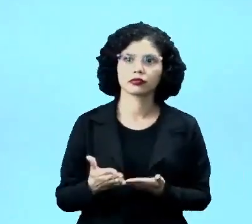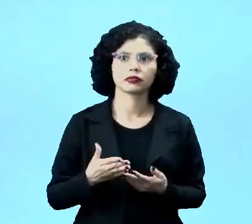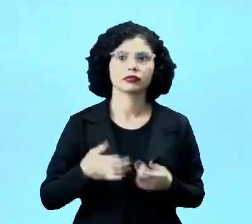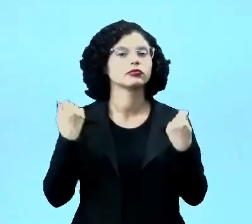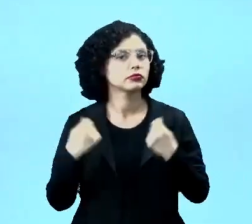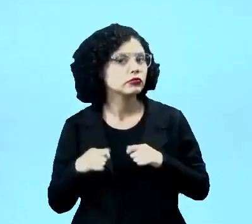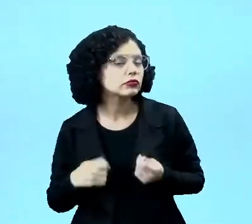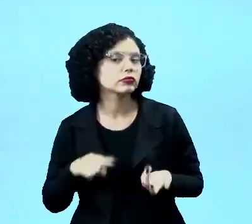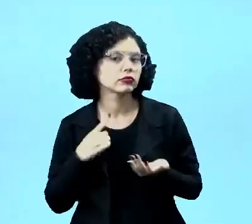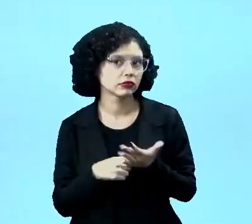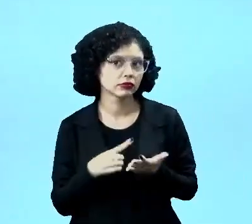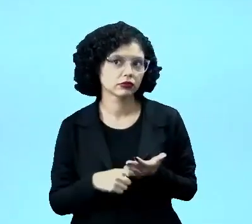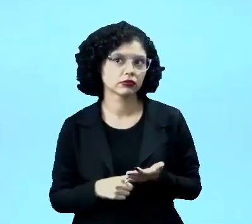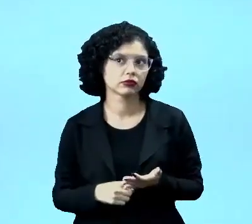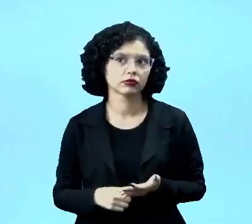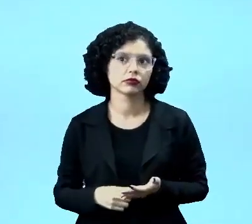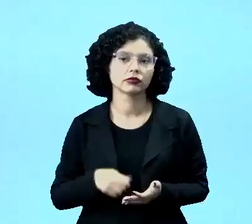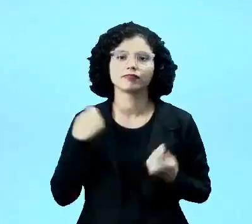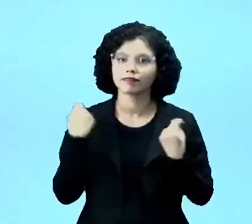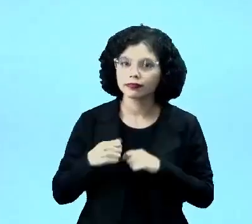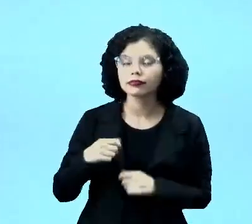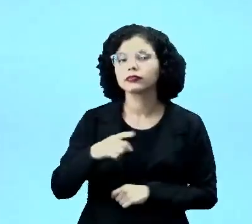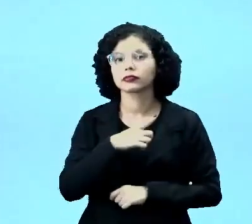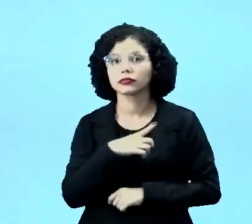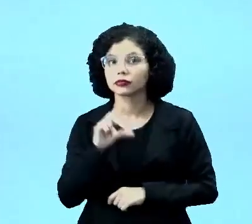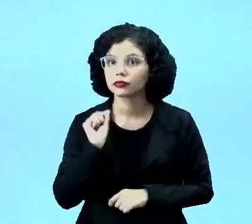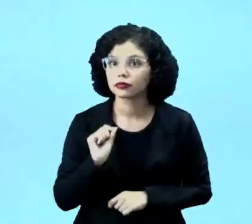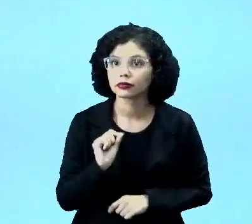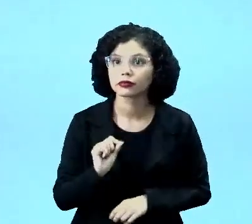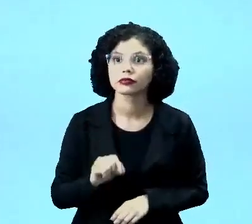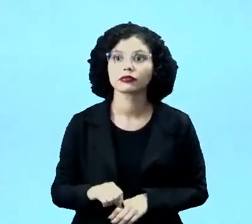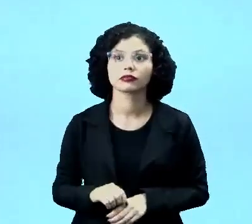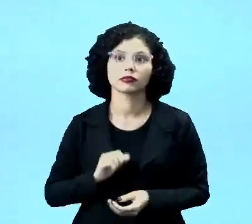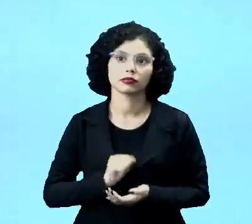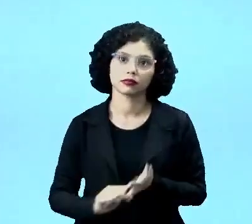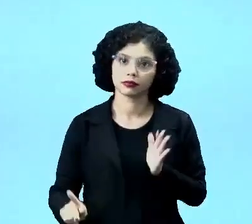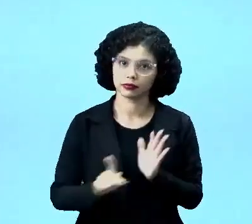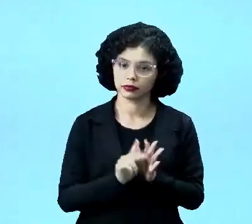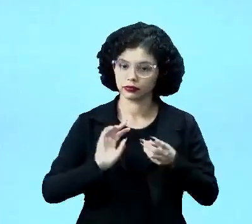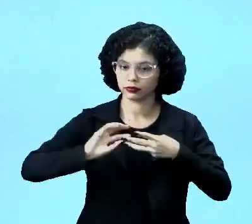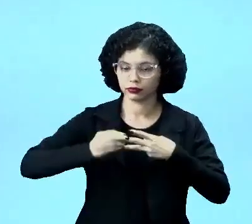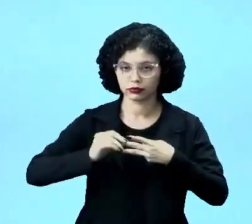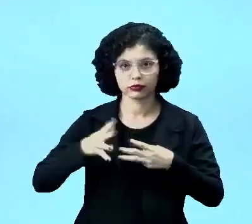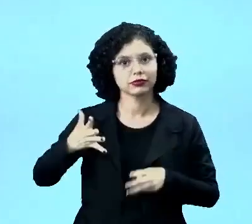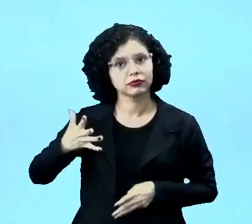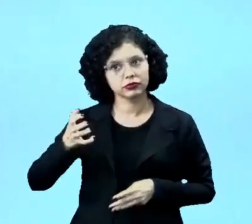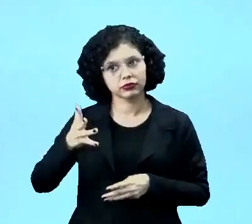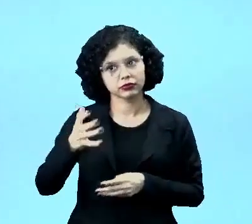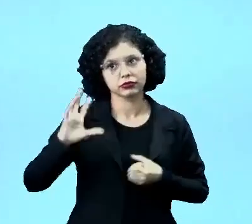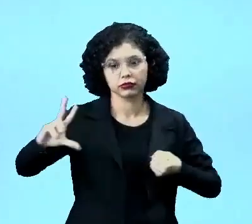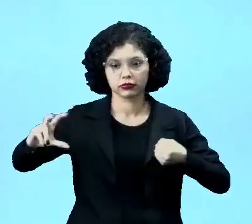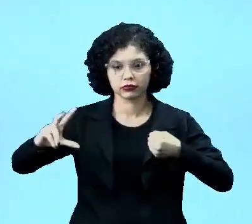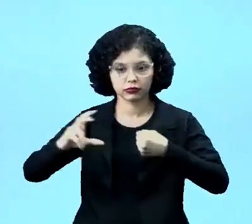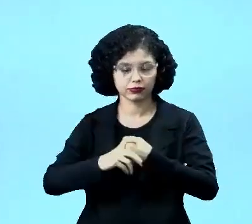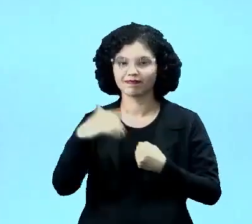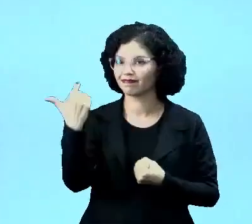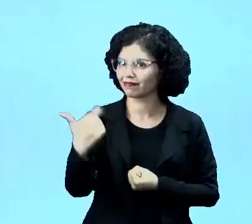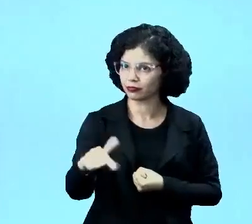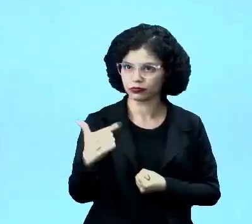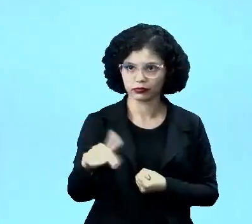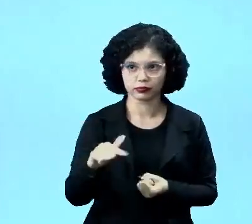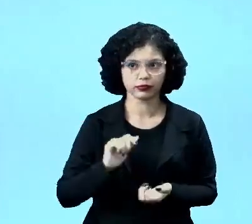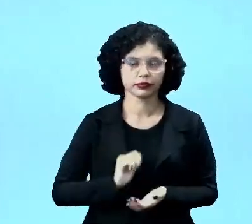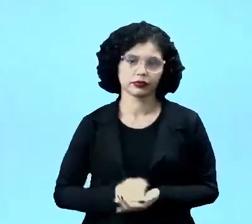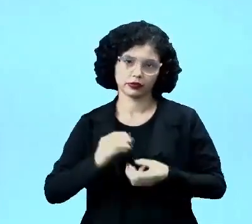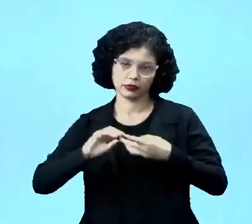ser considerado um ser vivo, obrigatoriamente eu preciso ter uma célula própria. E os vírus, eles não possuem células, na